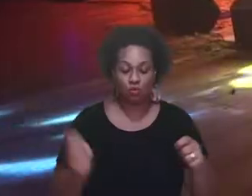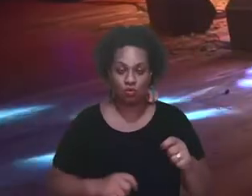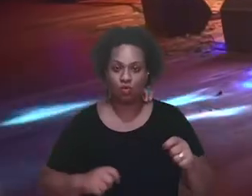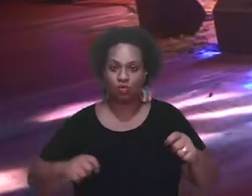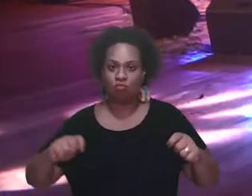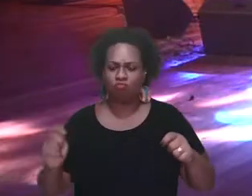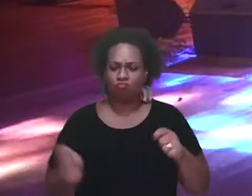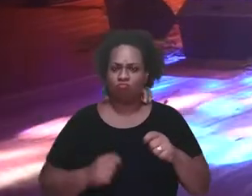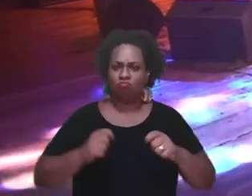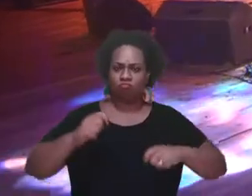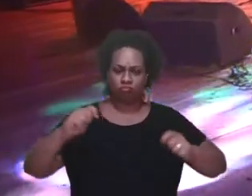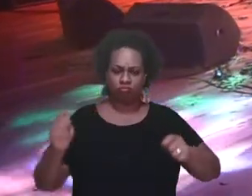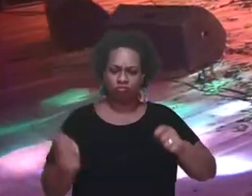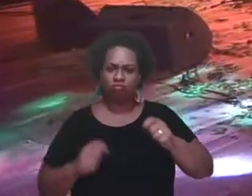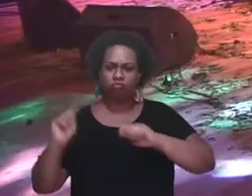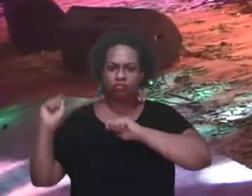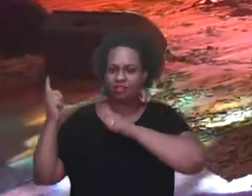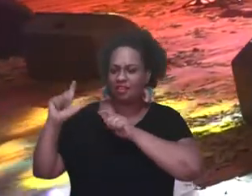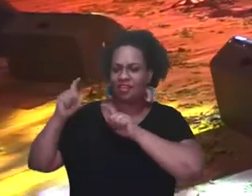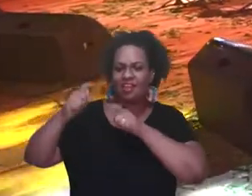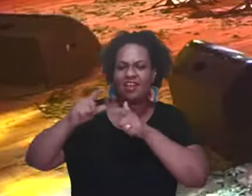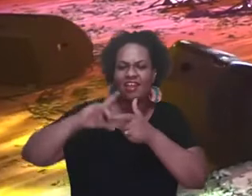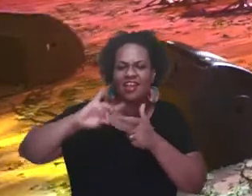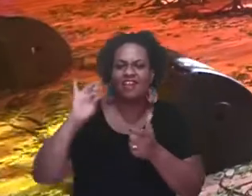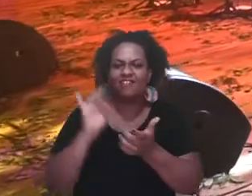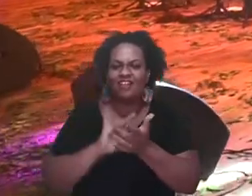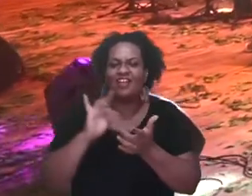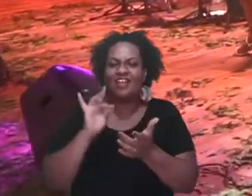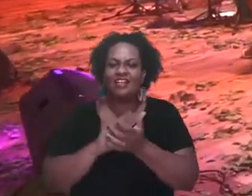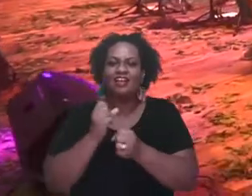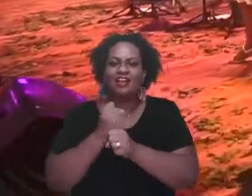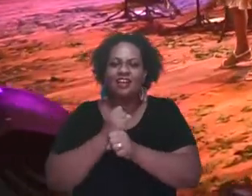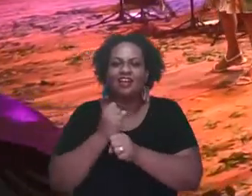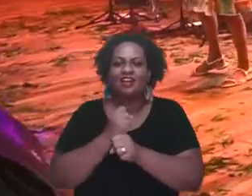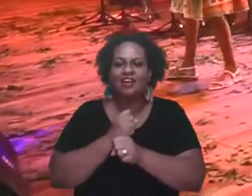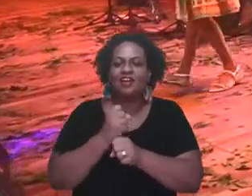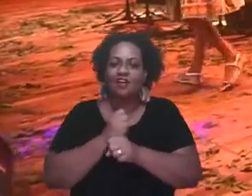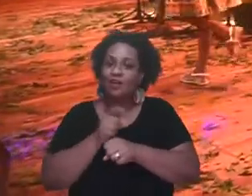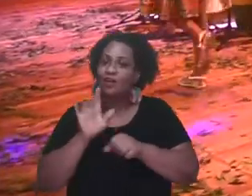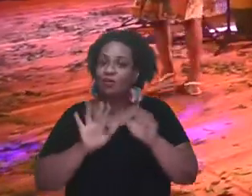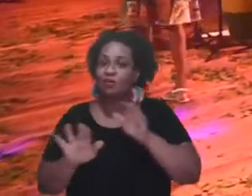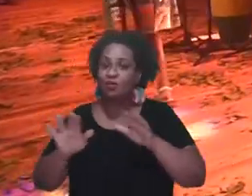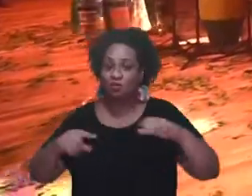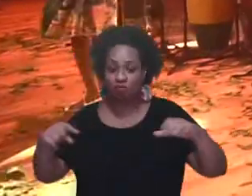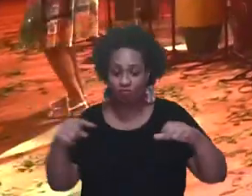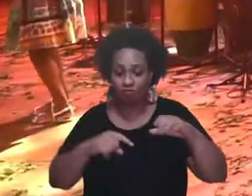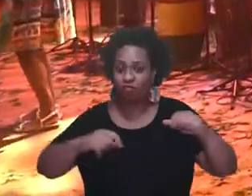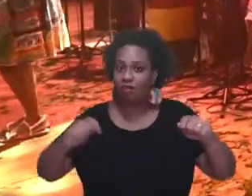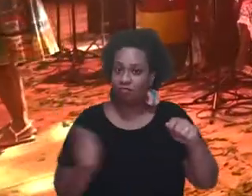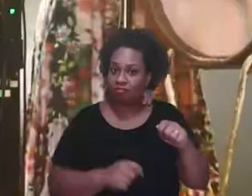bobo raiz para comer entrar visão hoje o corpo tenta hora com água o diálogo